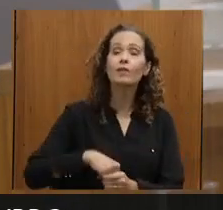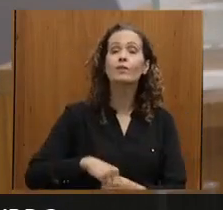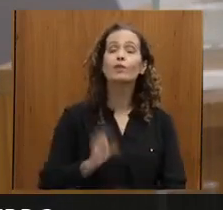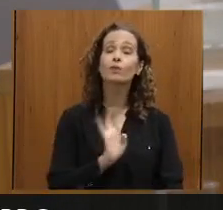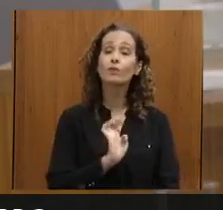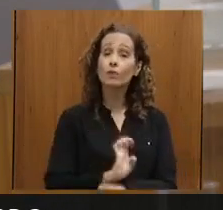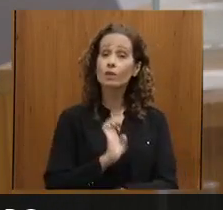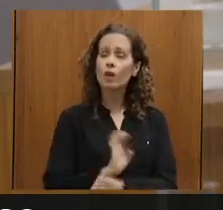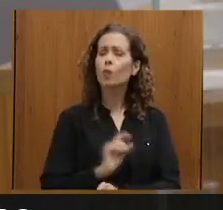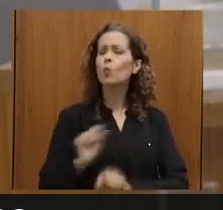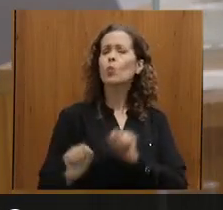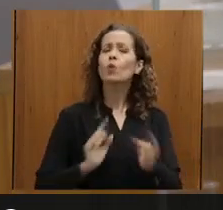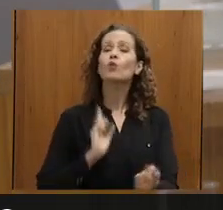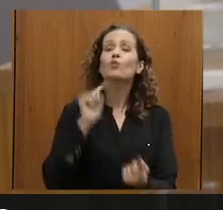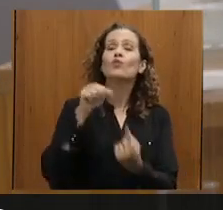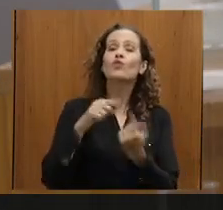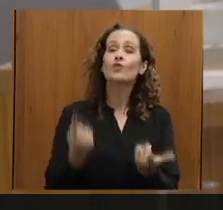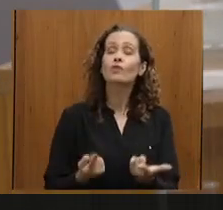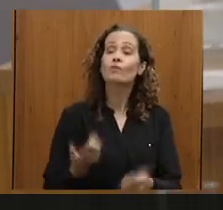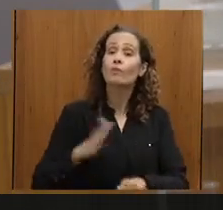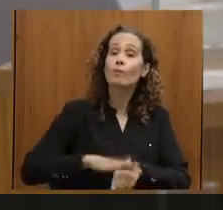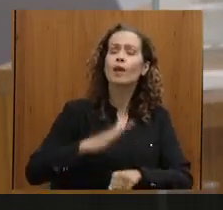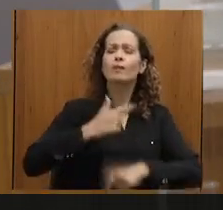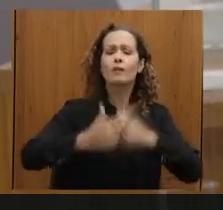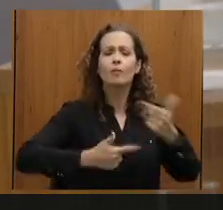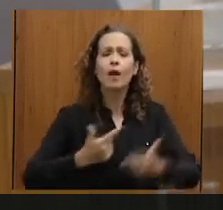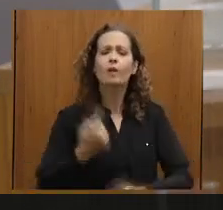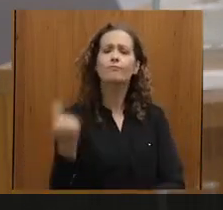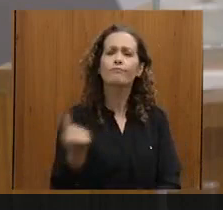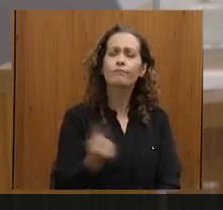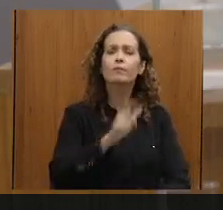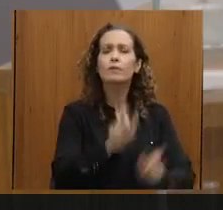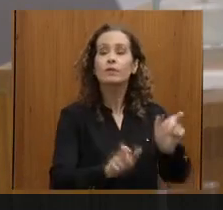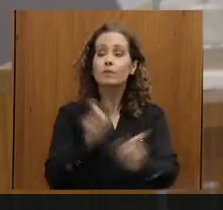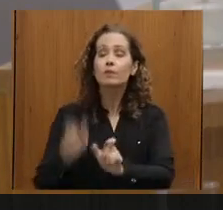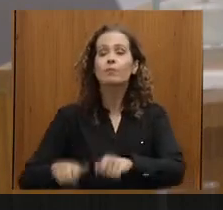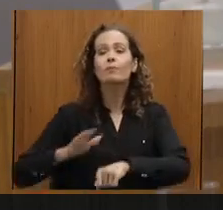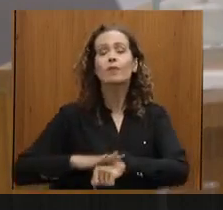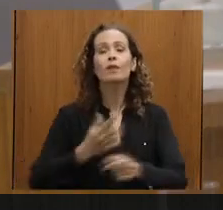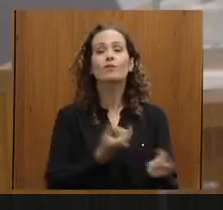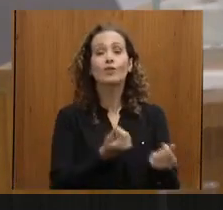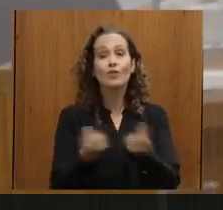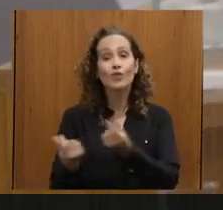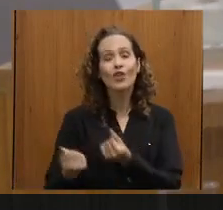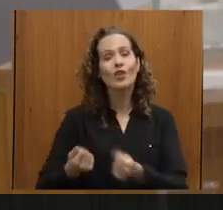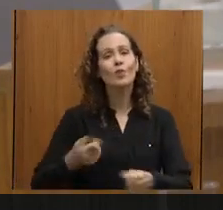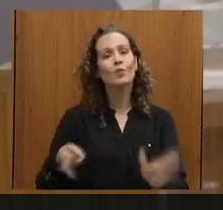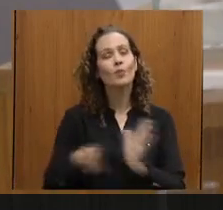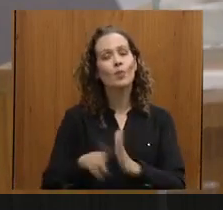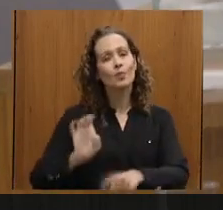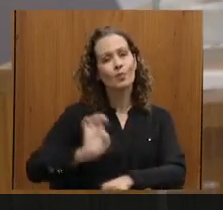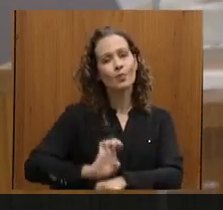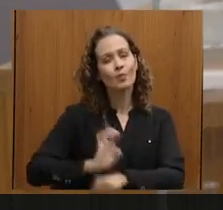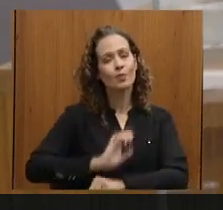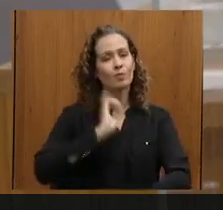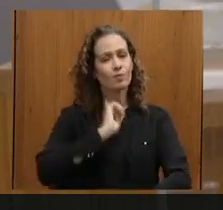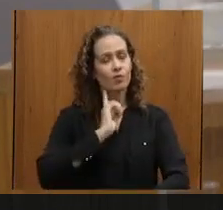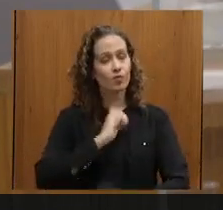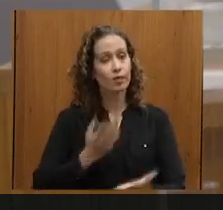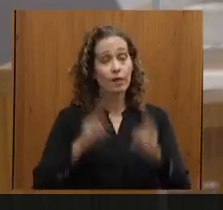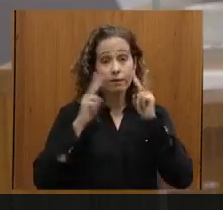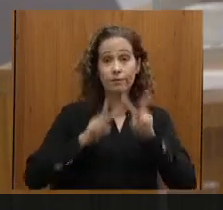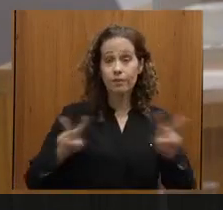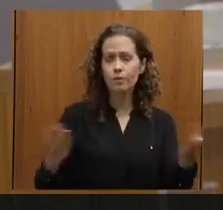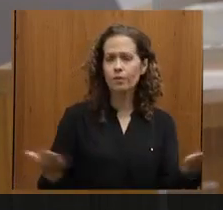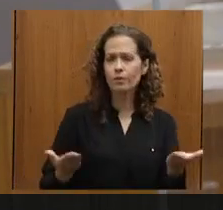possam cada vez mais gerar emprego e renda no Estado de Minas Gerais. A visão do governo do Estado hoje é de